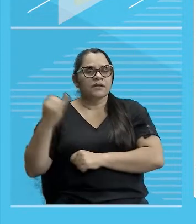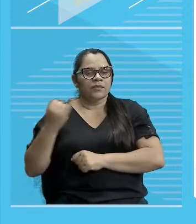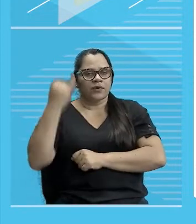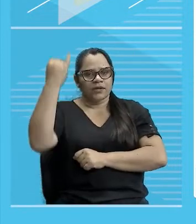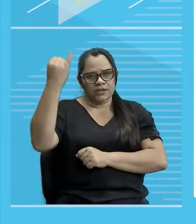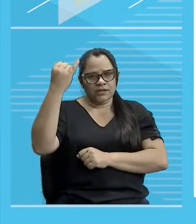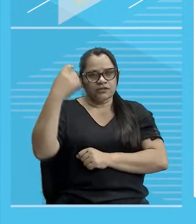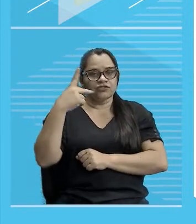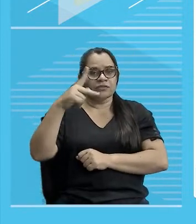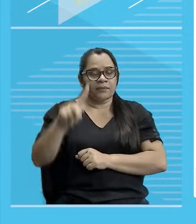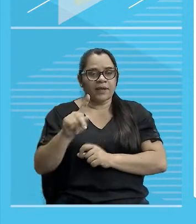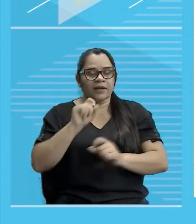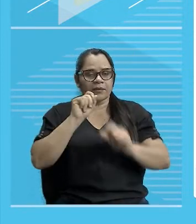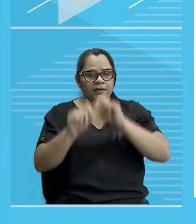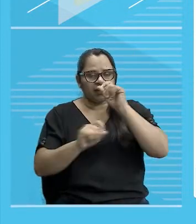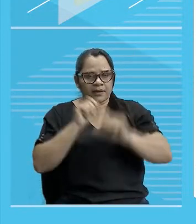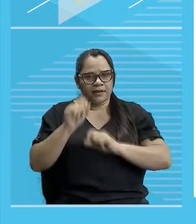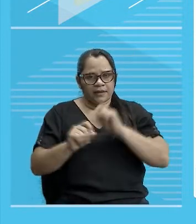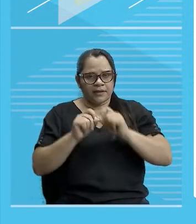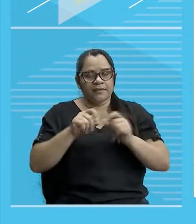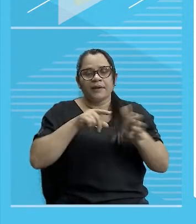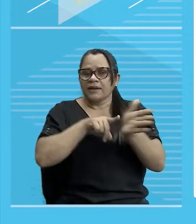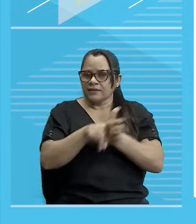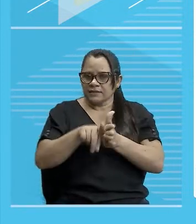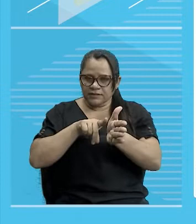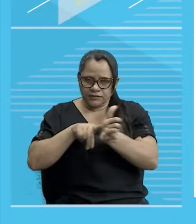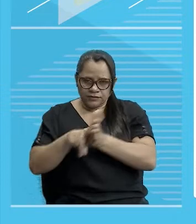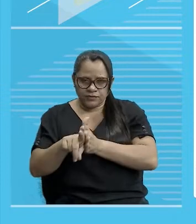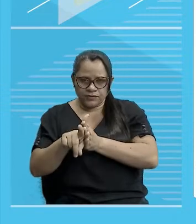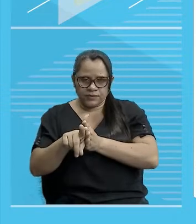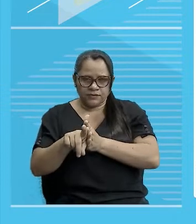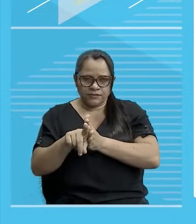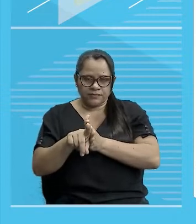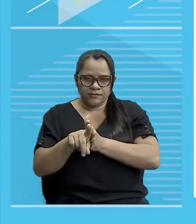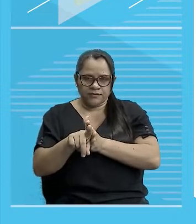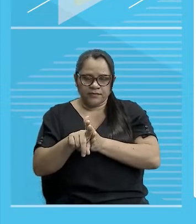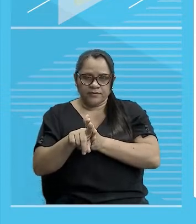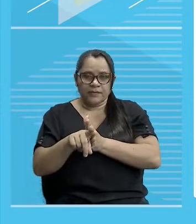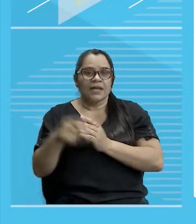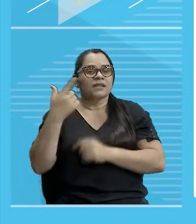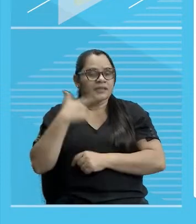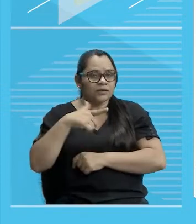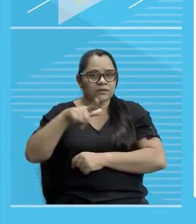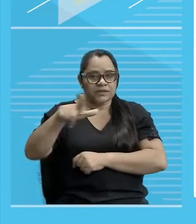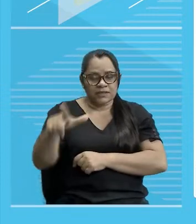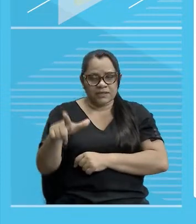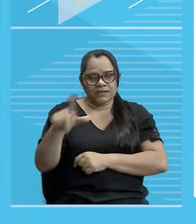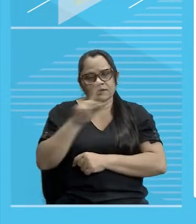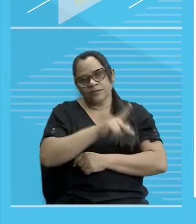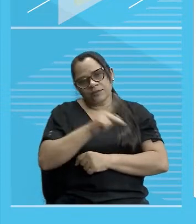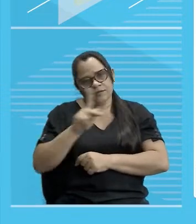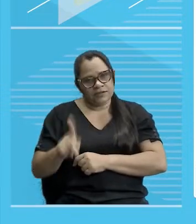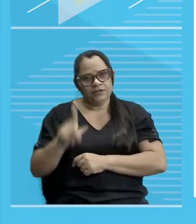para estas questões Então vamos lá Professor Gilvan